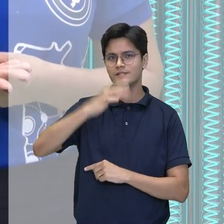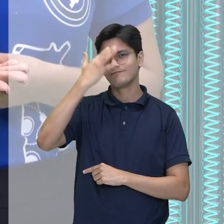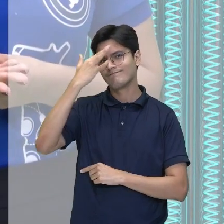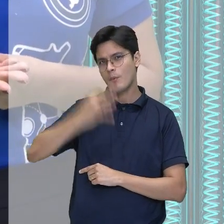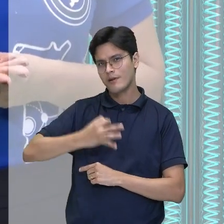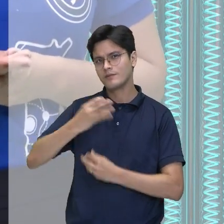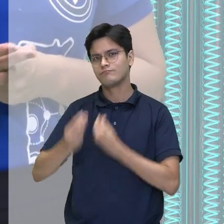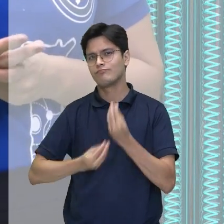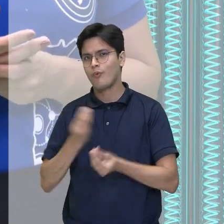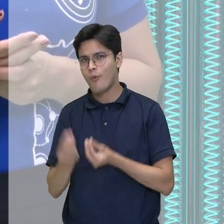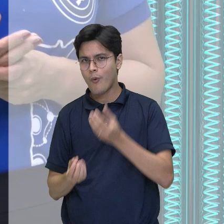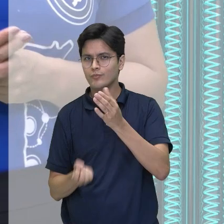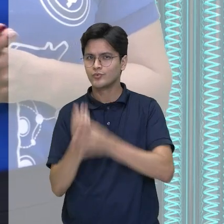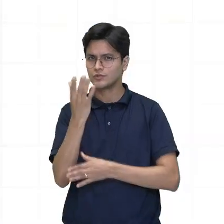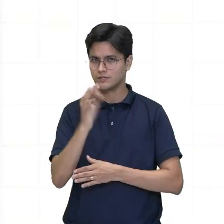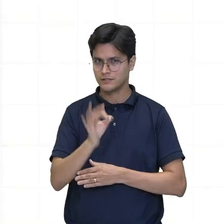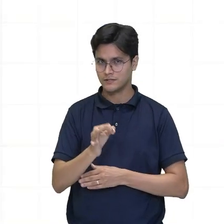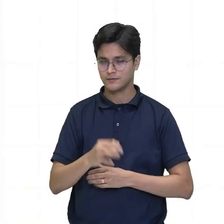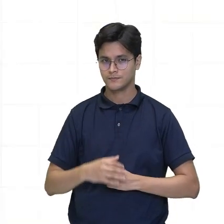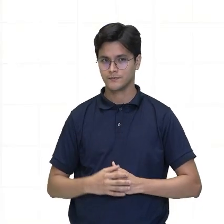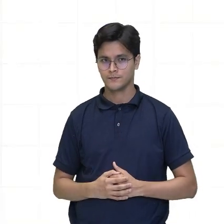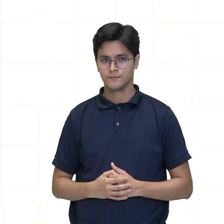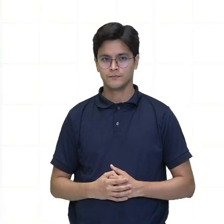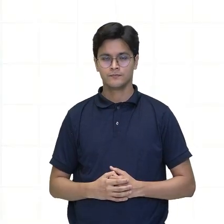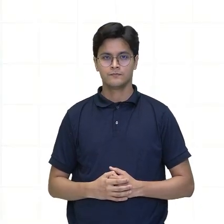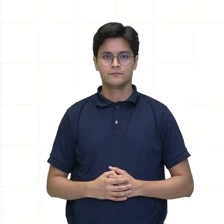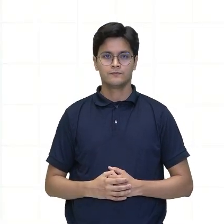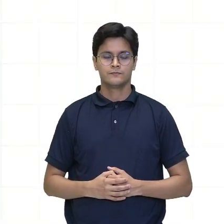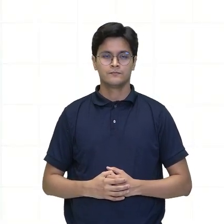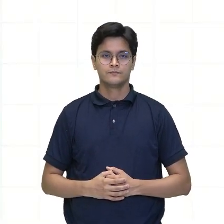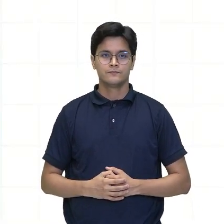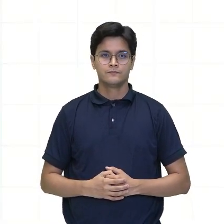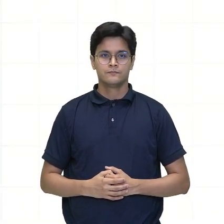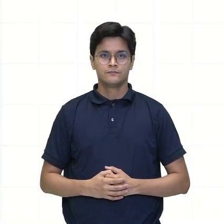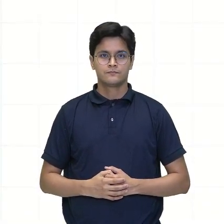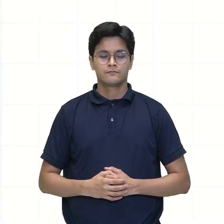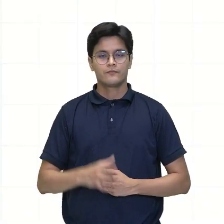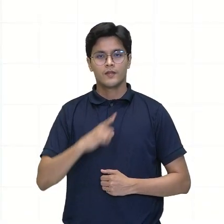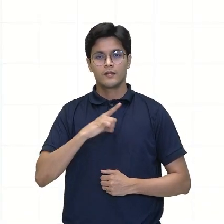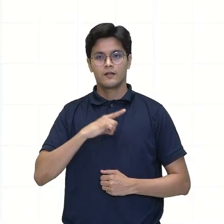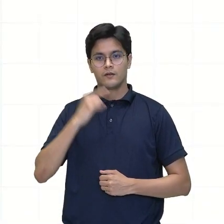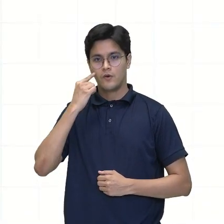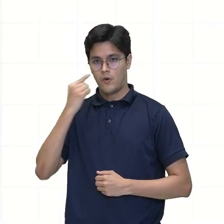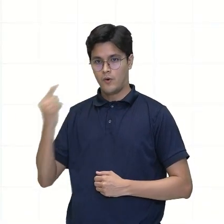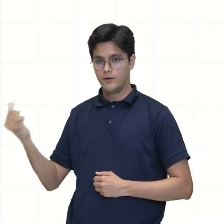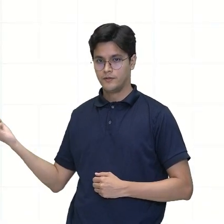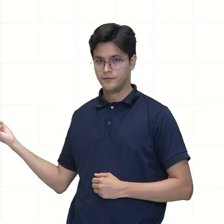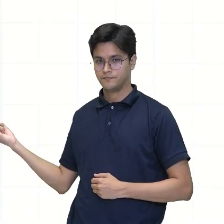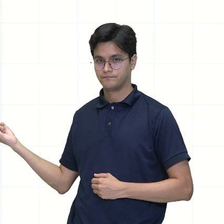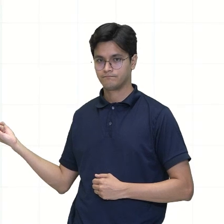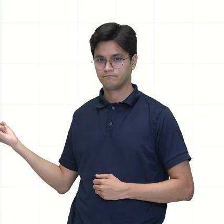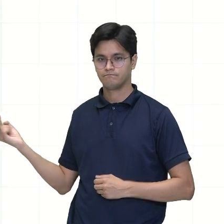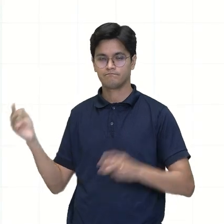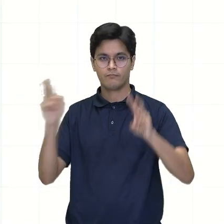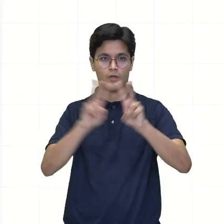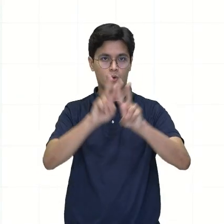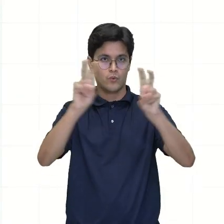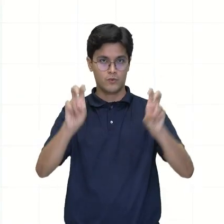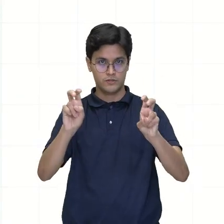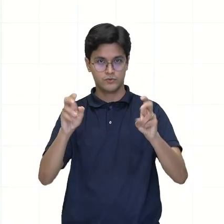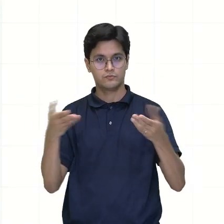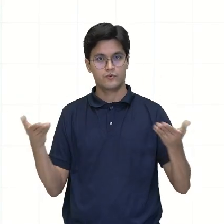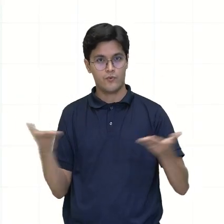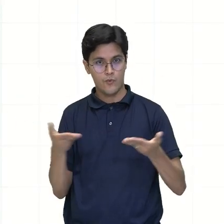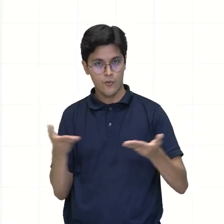formado. Vamos lá. Eu tenho o seguinte. O assunto aí é o present